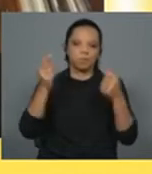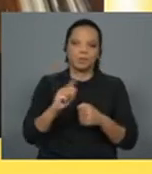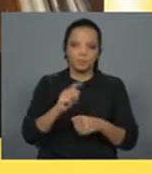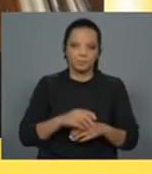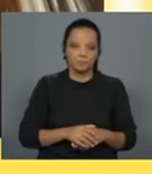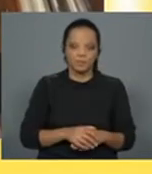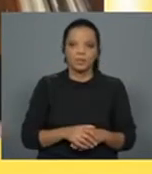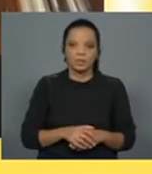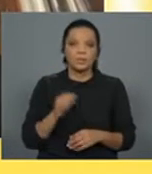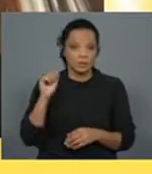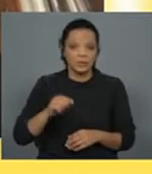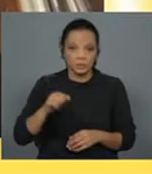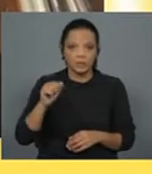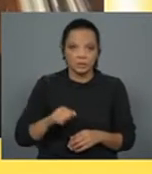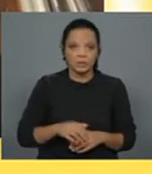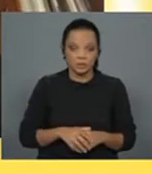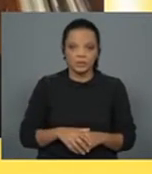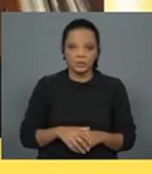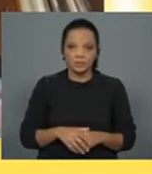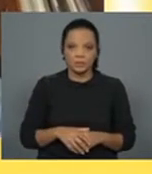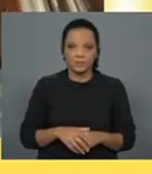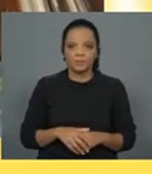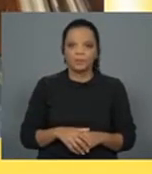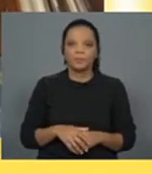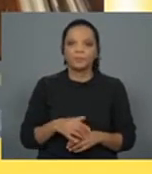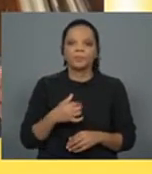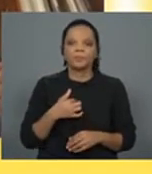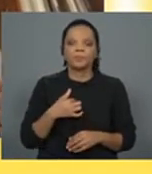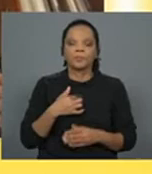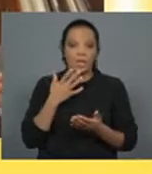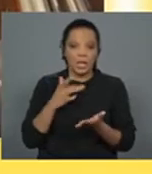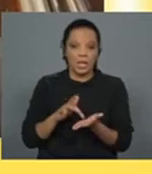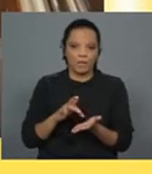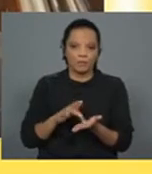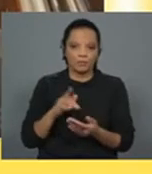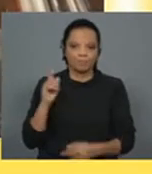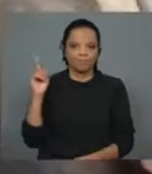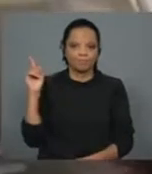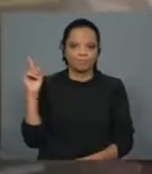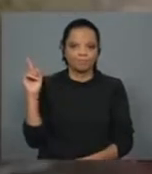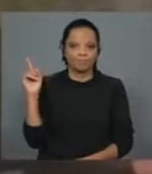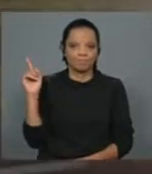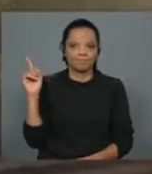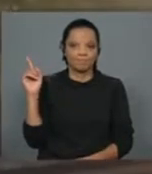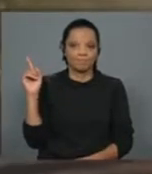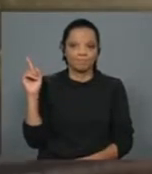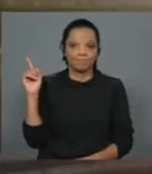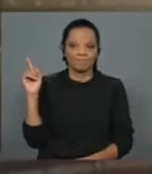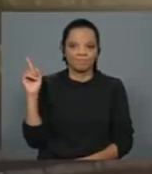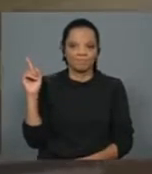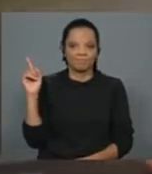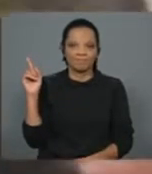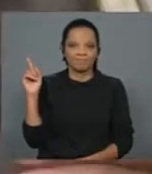salvar as vidas, sim. Não é? A educação. Tenho aqui este livro. Aqui se vê como um espelho, não